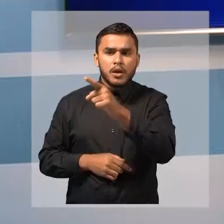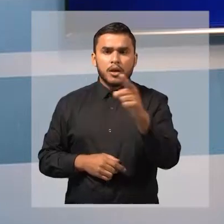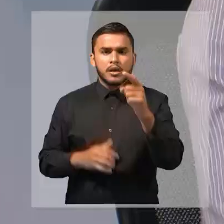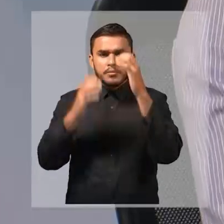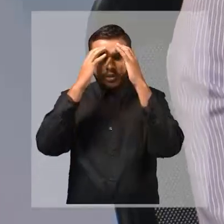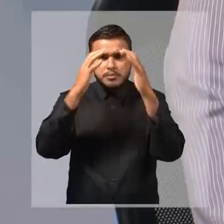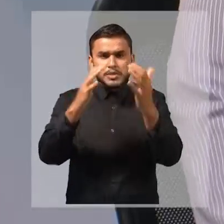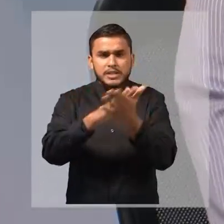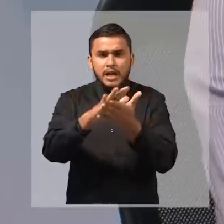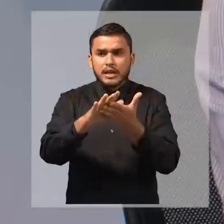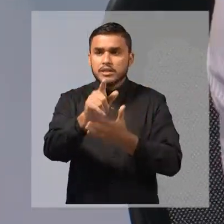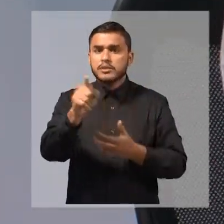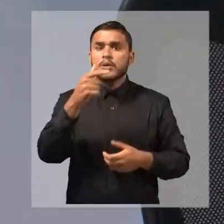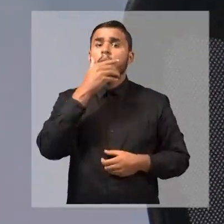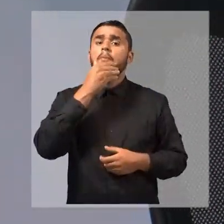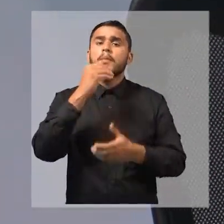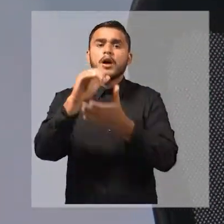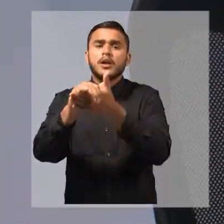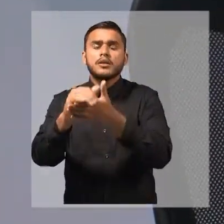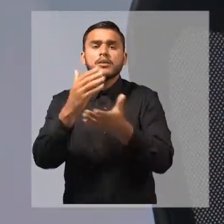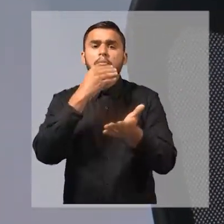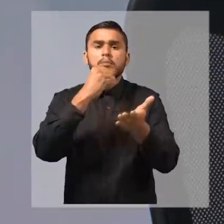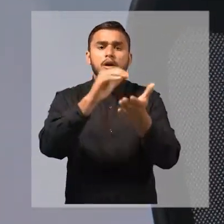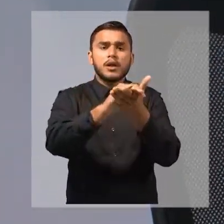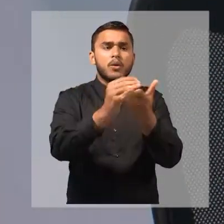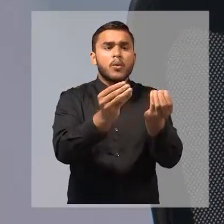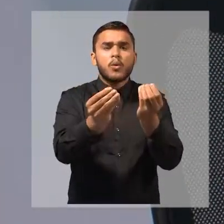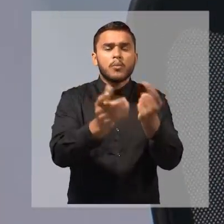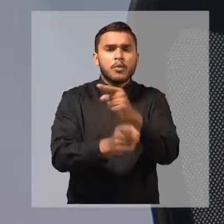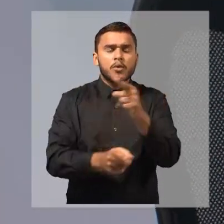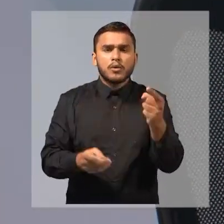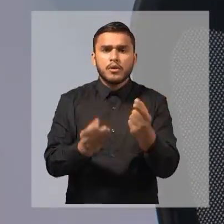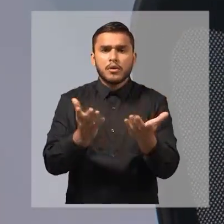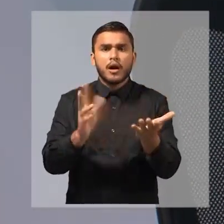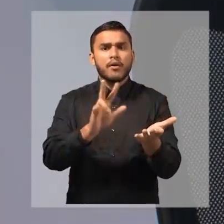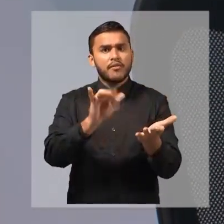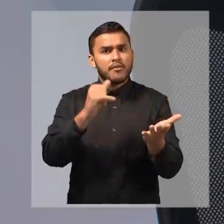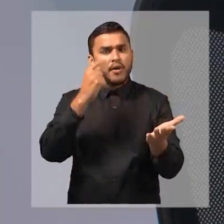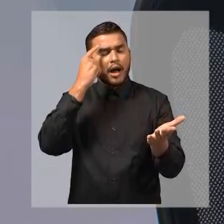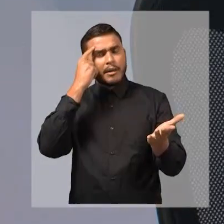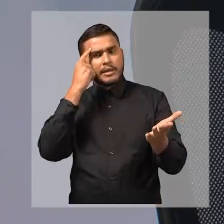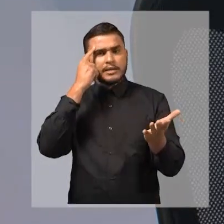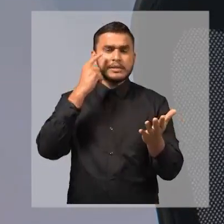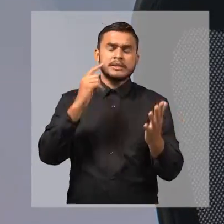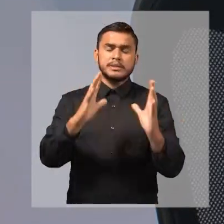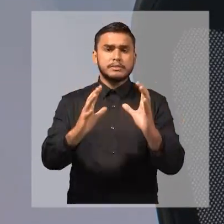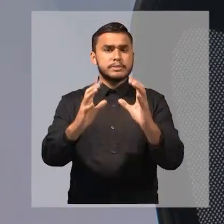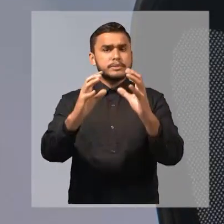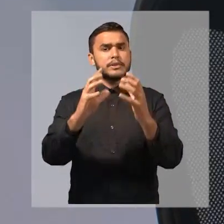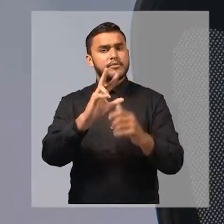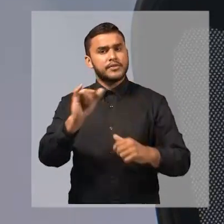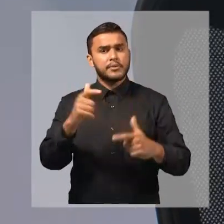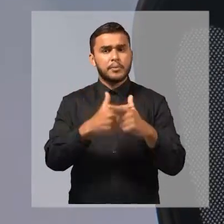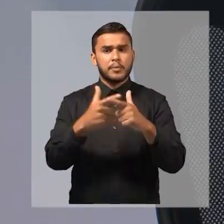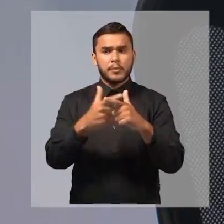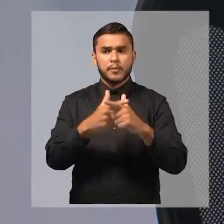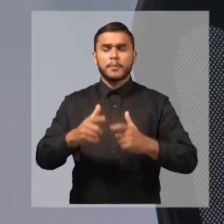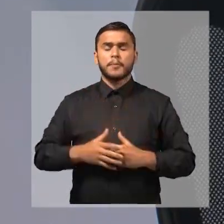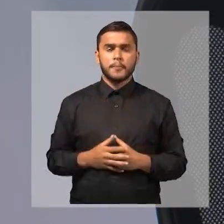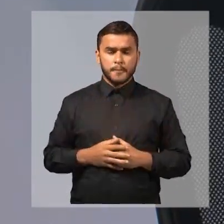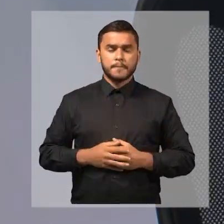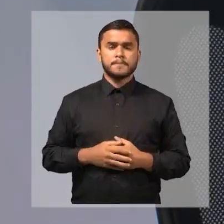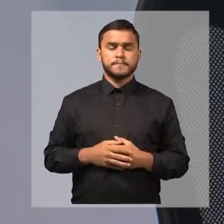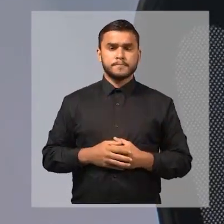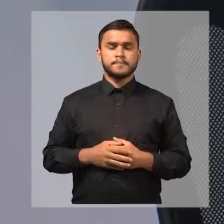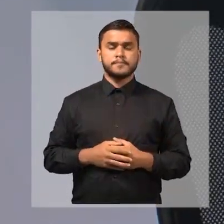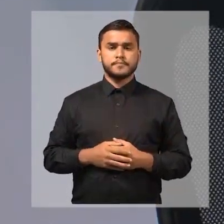Professor Clésio, eu queria a sua percepção como um homem que estuda aí os comportamentos das massas, um sociólogo, como é? Pois é, o pior é que isso está se transformando